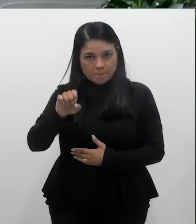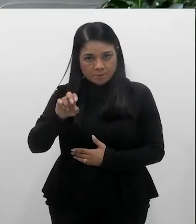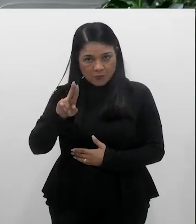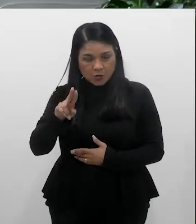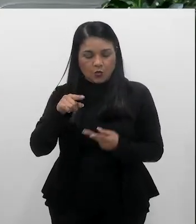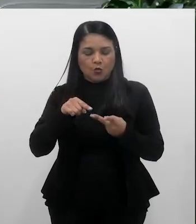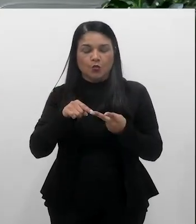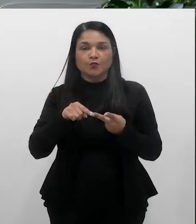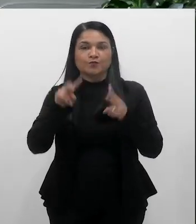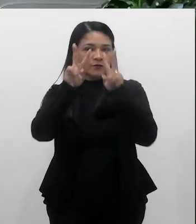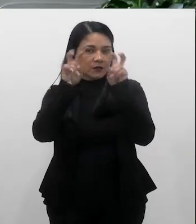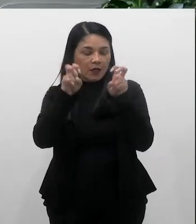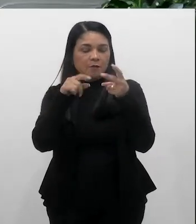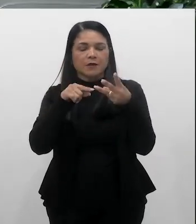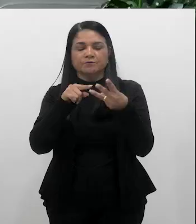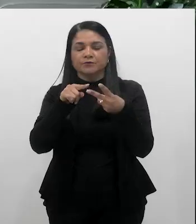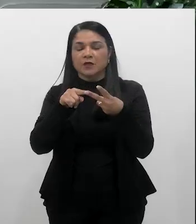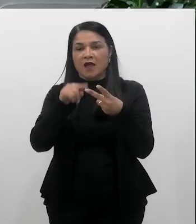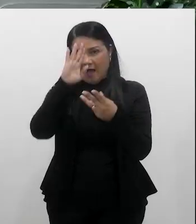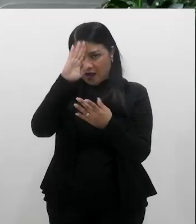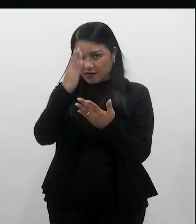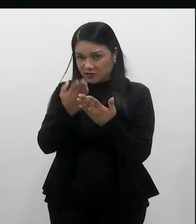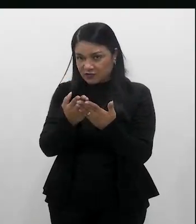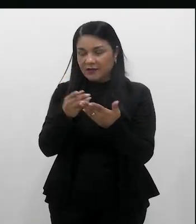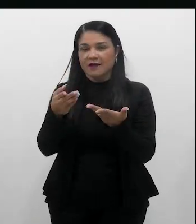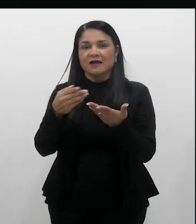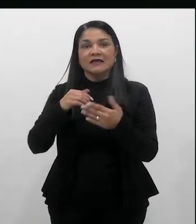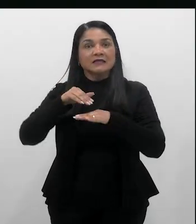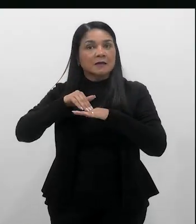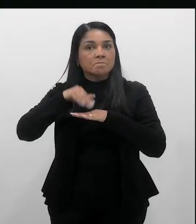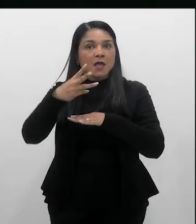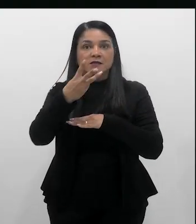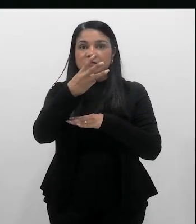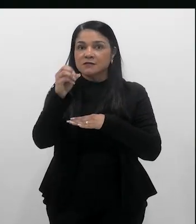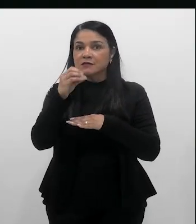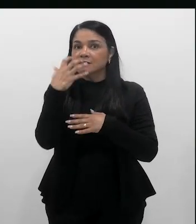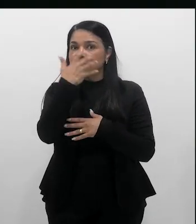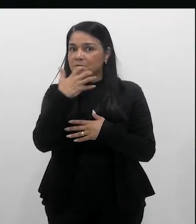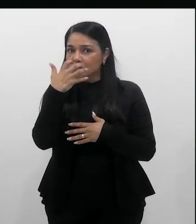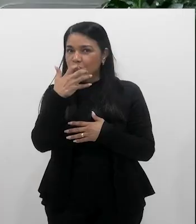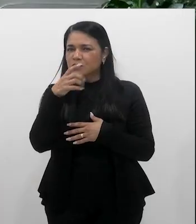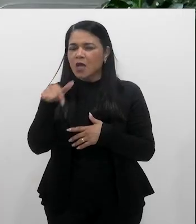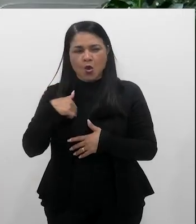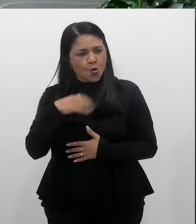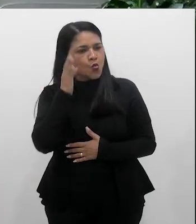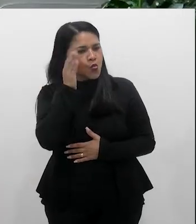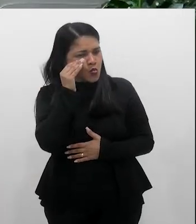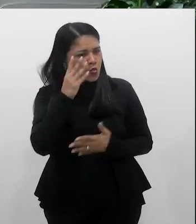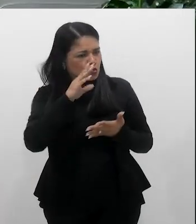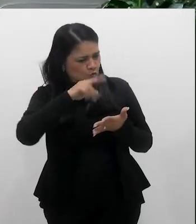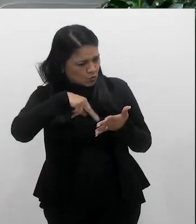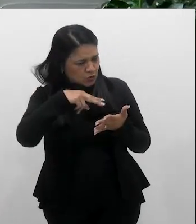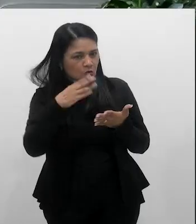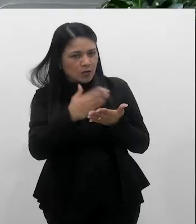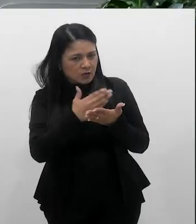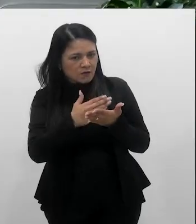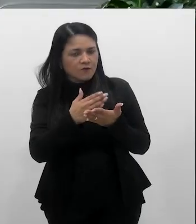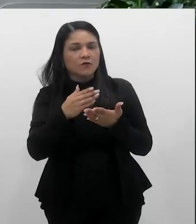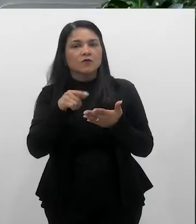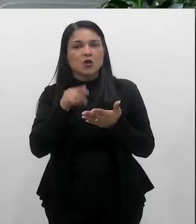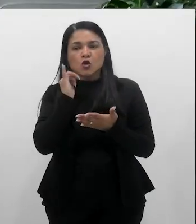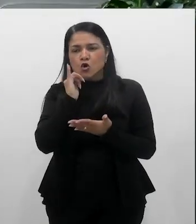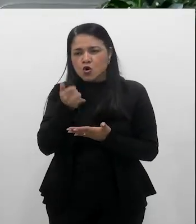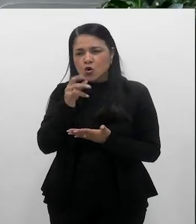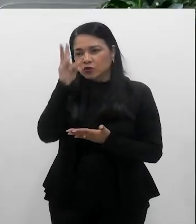que eu pergunto, só conhecem Isso. 2, 3 músicas. Ele tem mais de 300 músicas. Eu achei isso muito curioso no livro, porque Muito. ele fala sobre, lógico, é